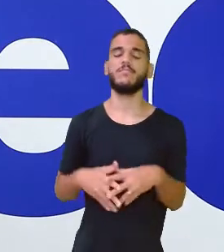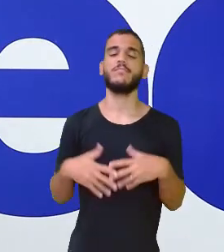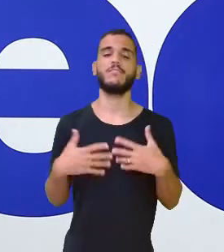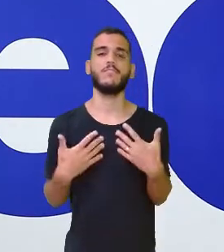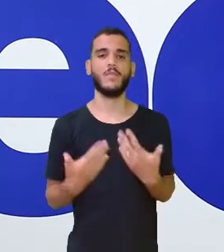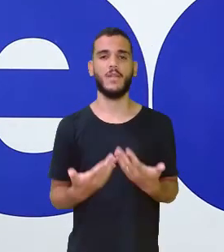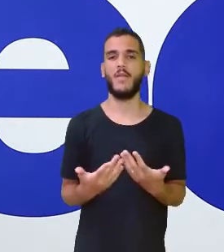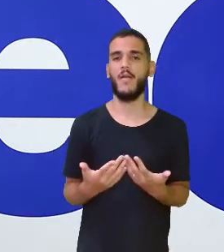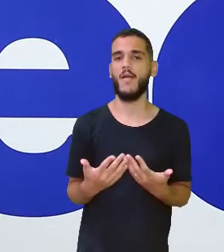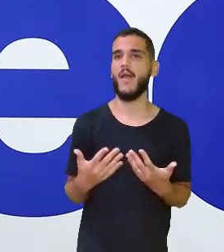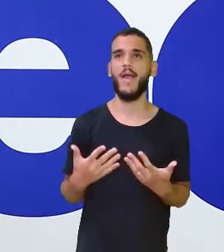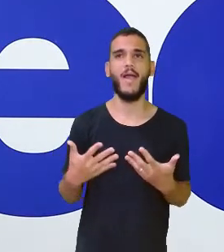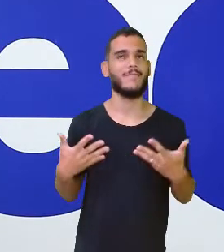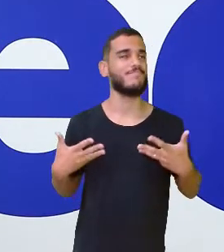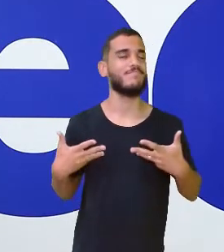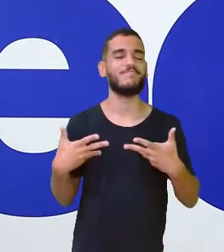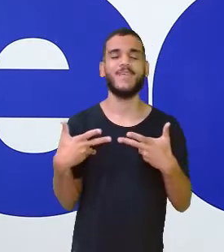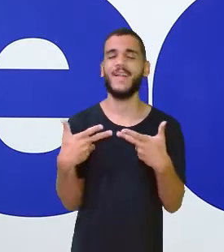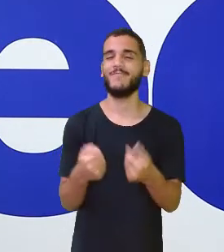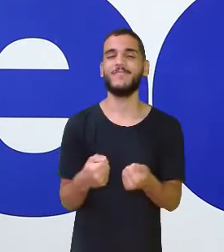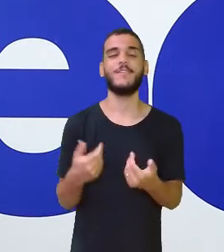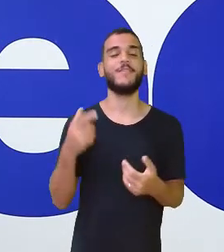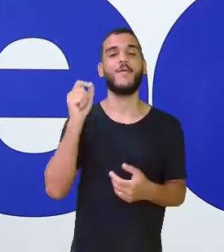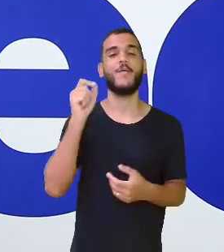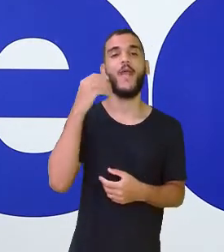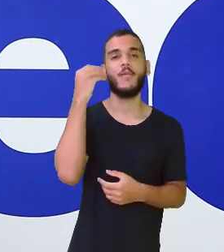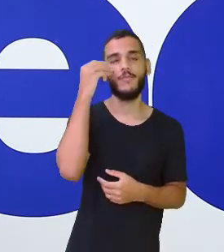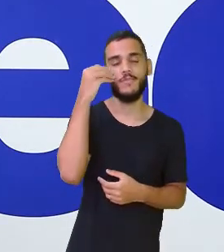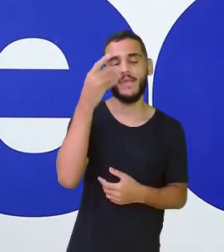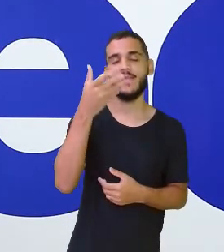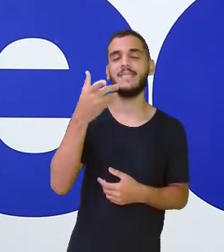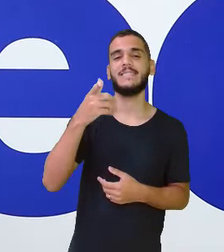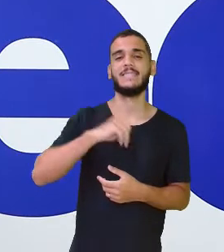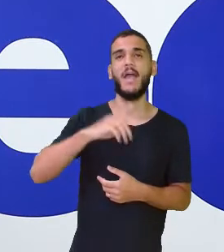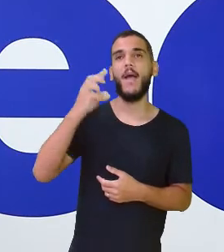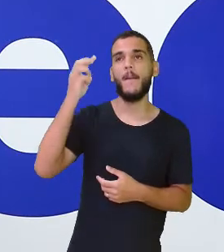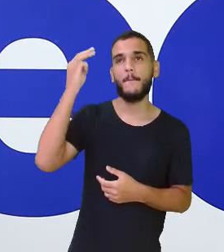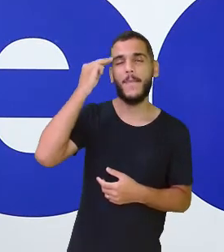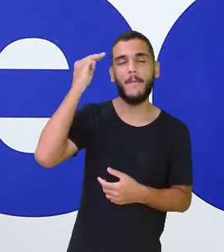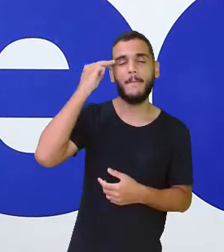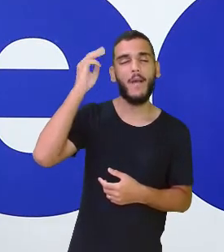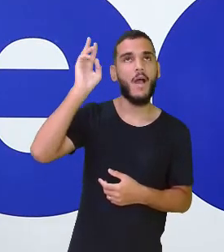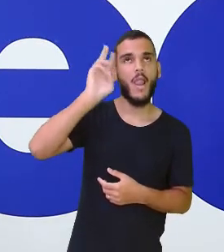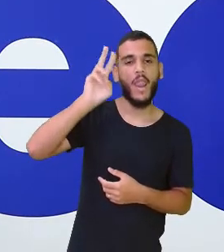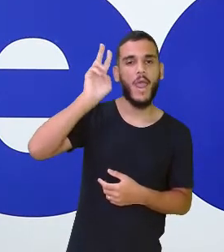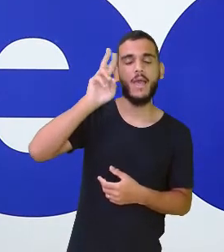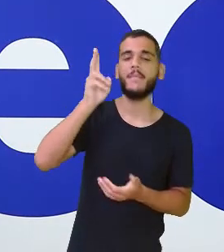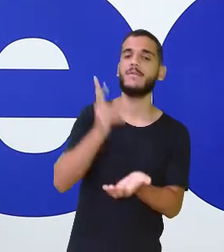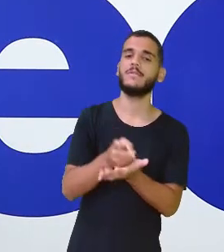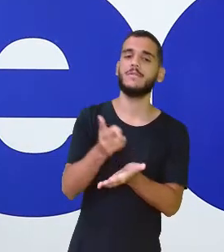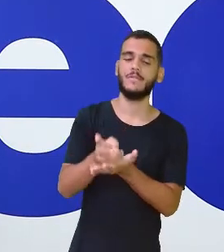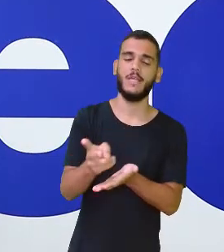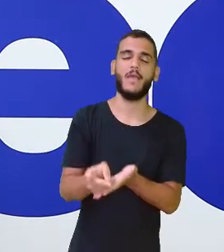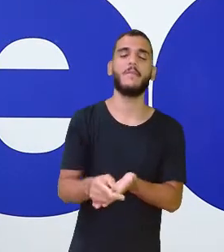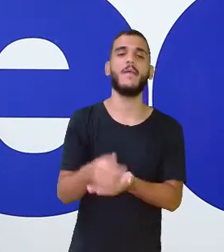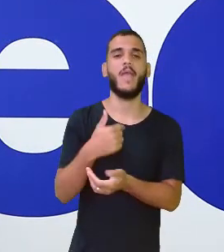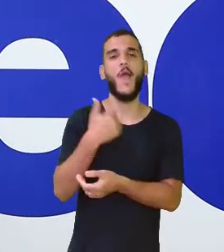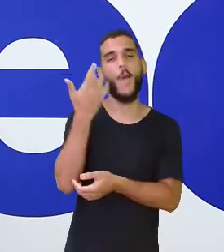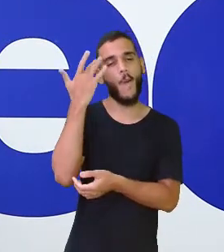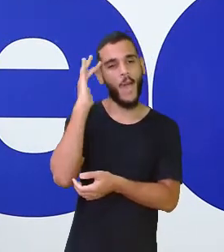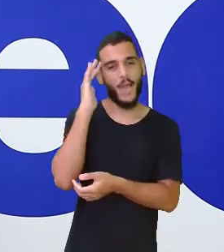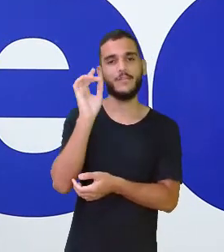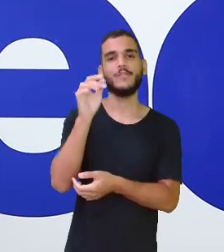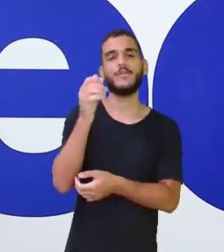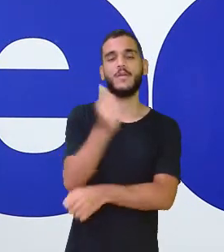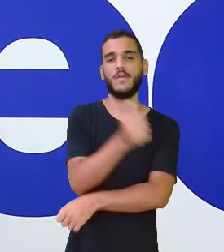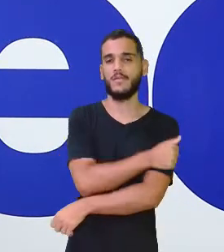foi incrível, foi uma experiência que fica guardada. Tenho certeza que os meus estudantes lembrarão disso para o resto da